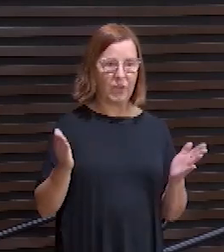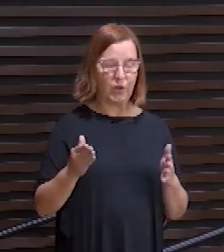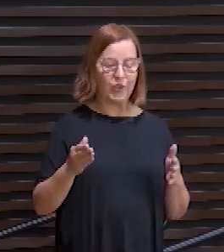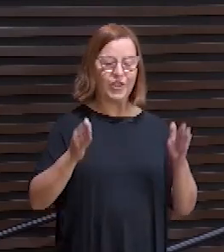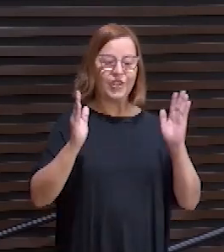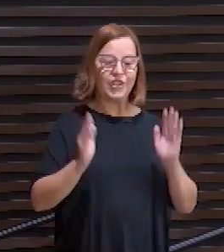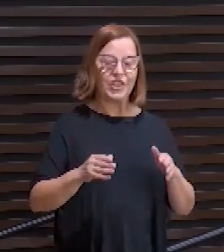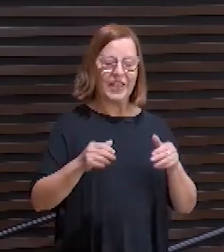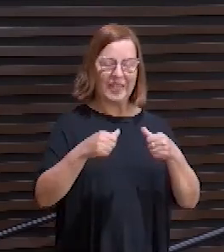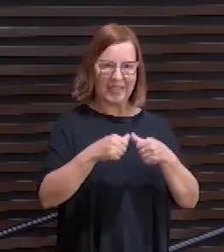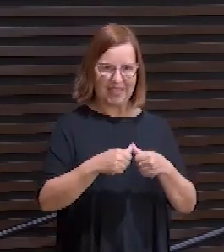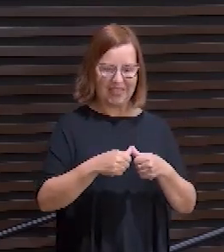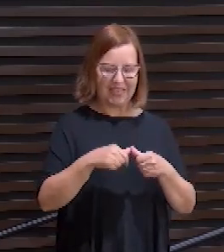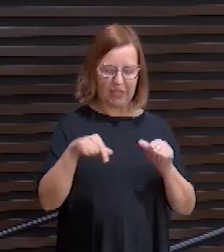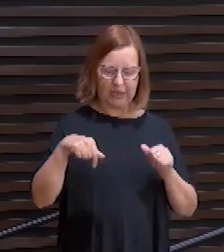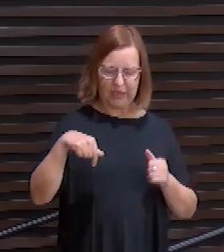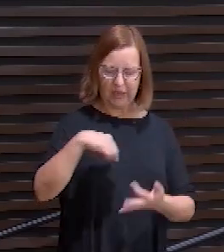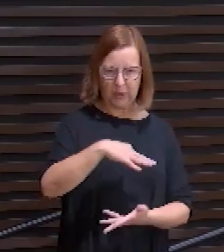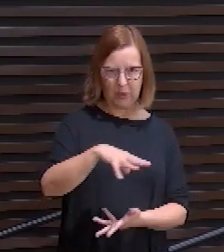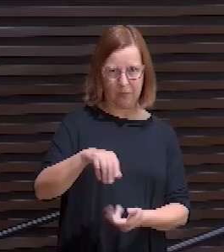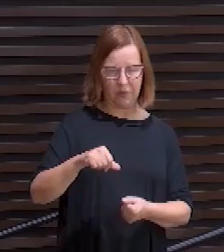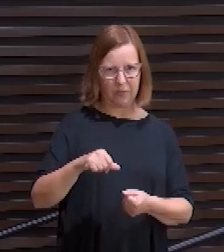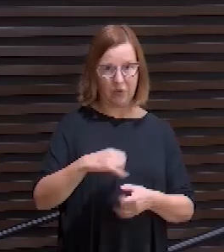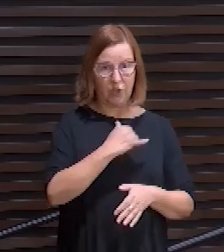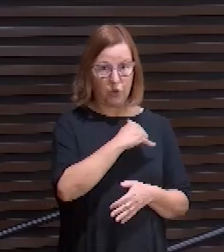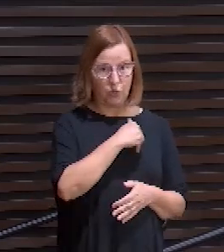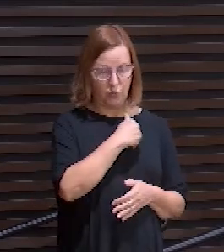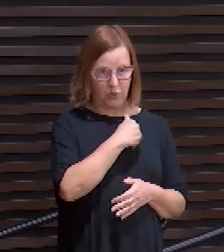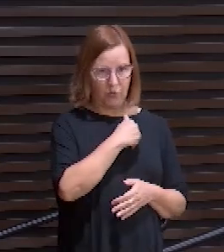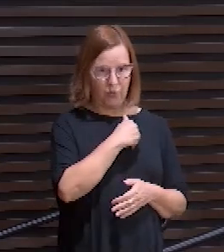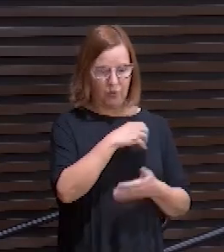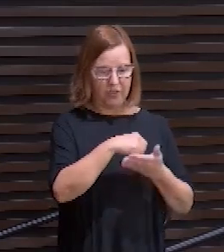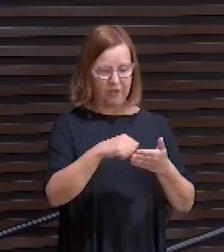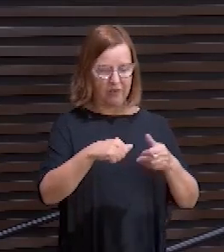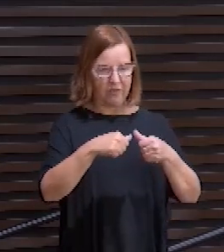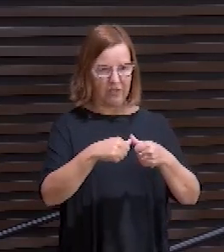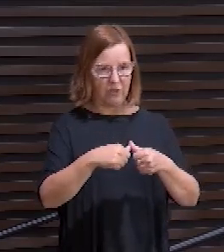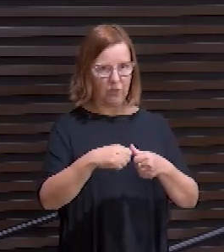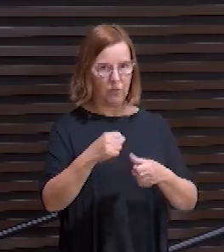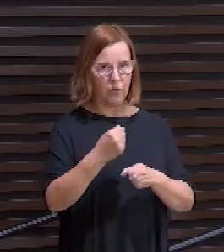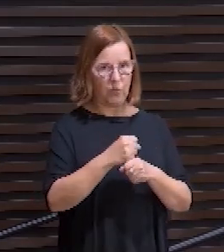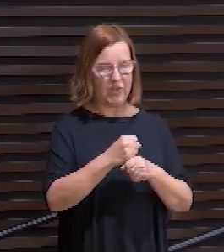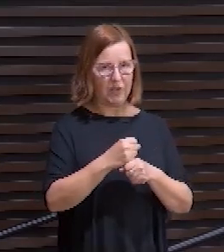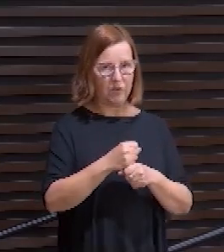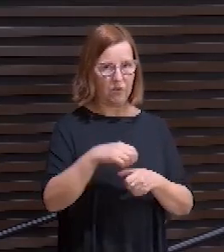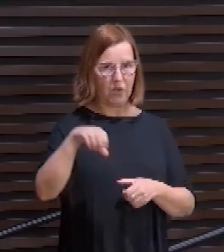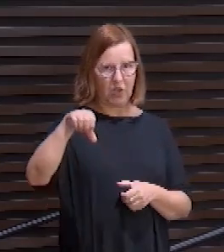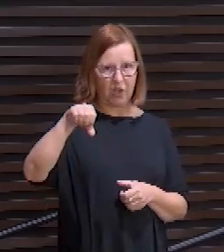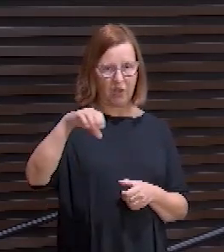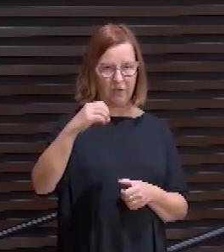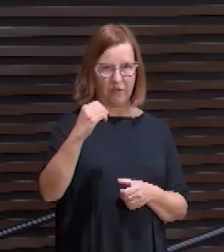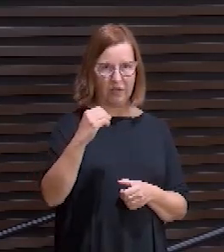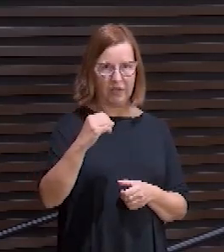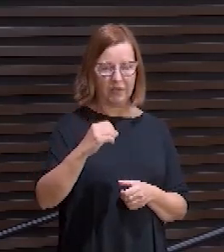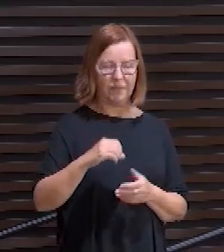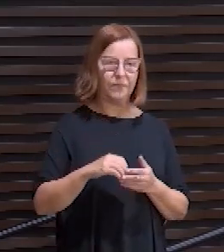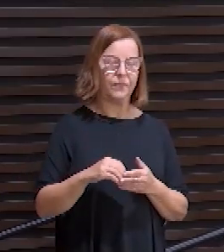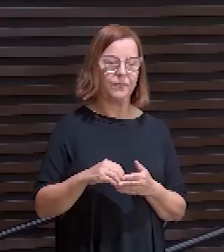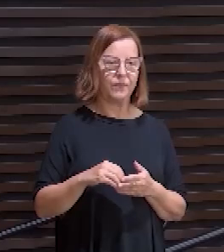está no mundo. João escreveu isso no ano 90. O que ele está dizendo aqui do anticristo? Ele